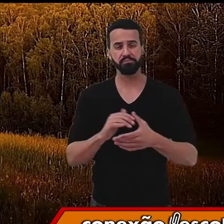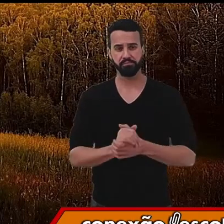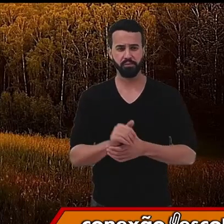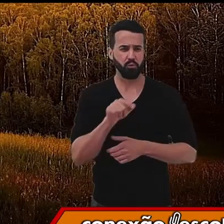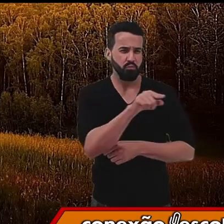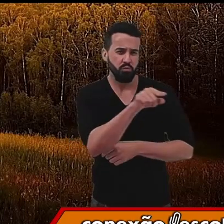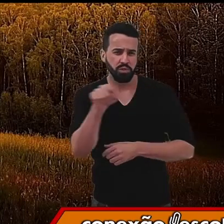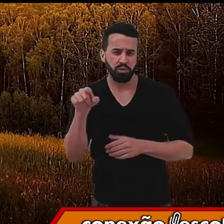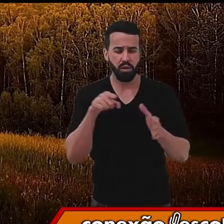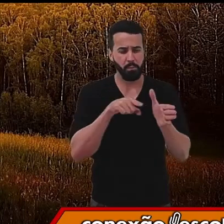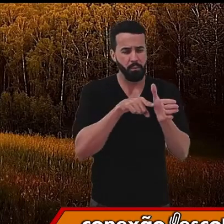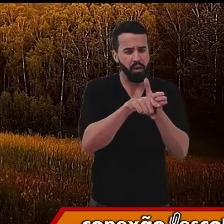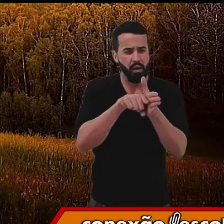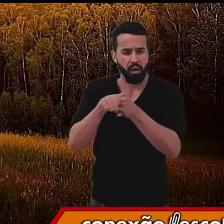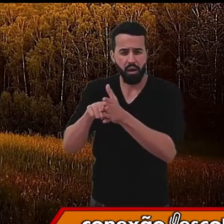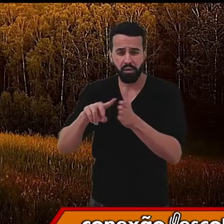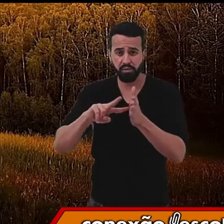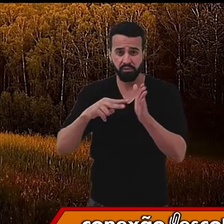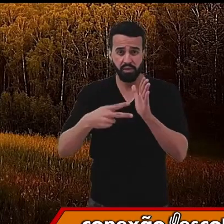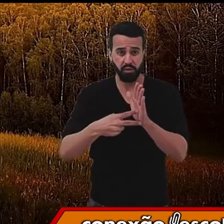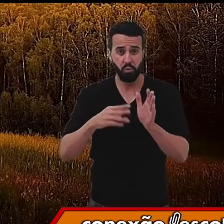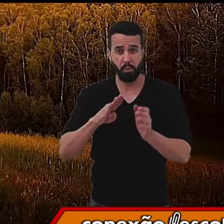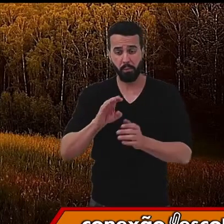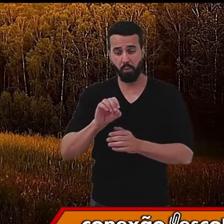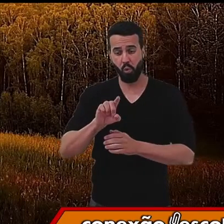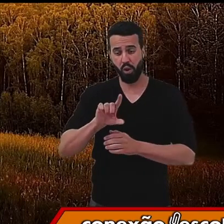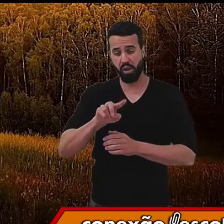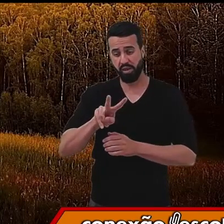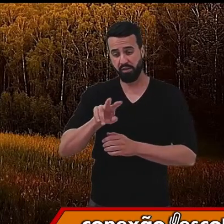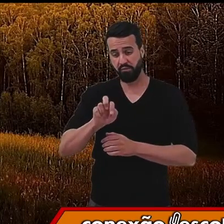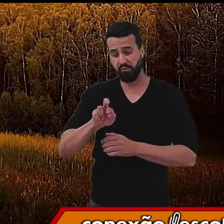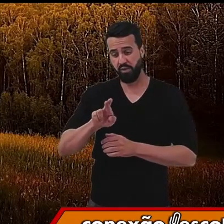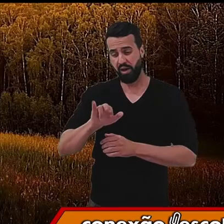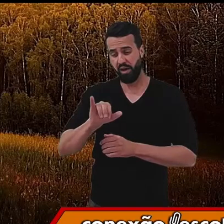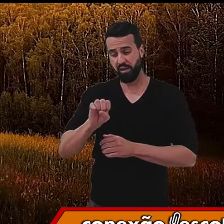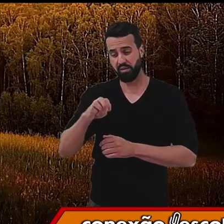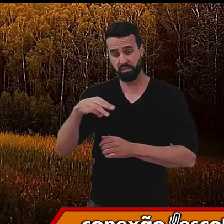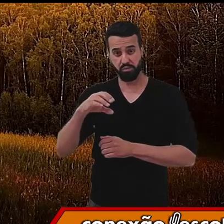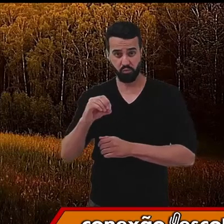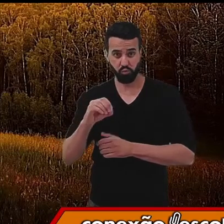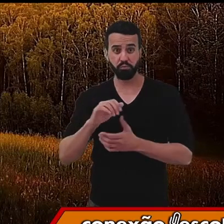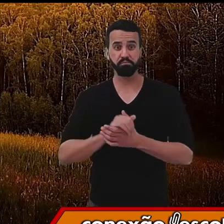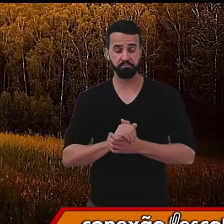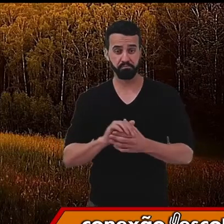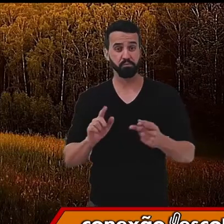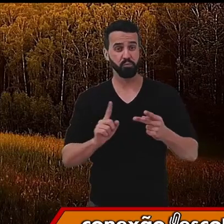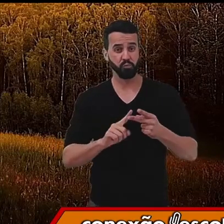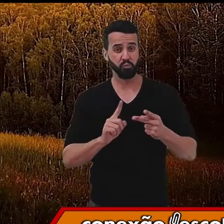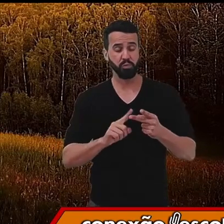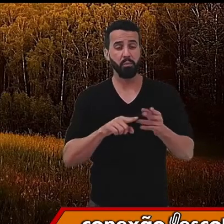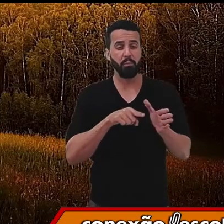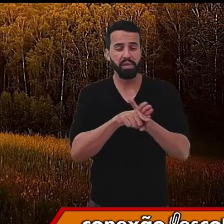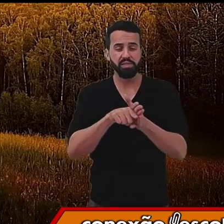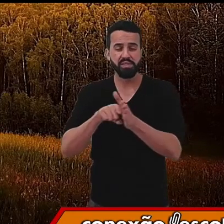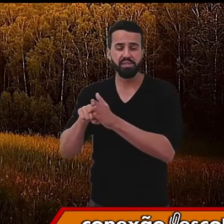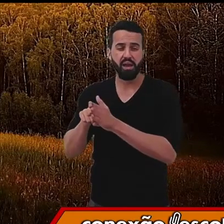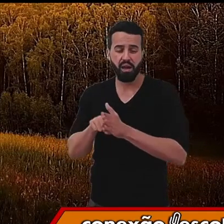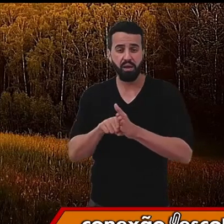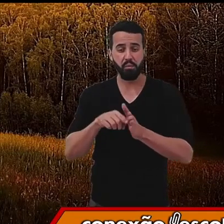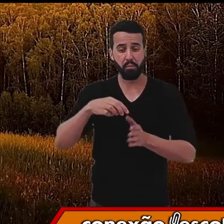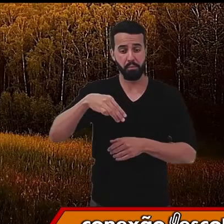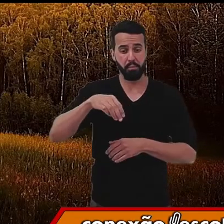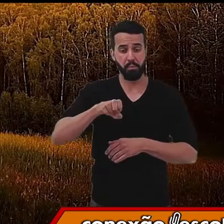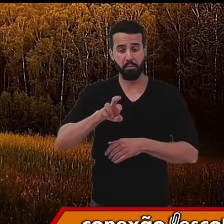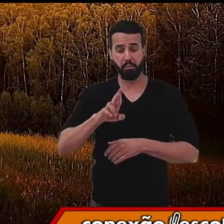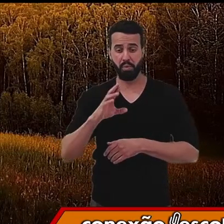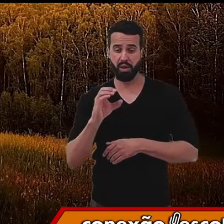o significado de bolivarismo, pesquise o que é o Mercosul, quais os objetivos